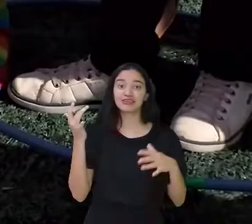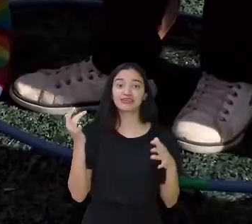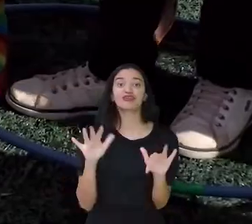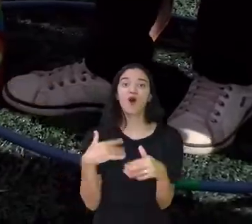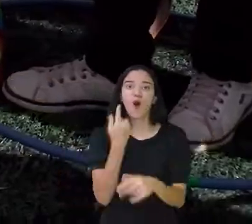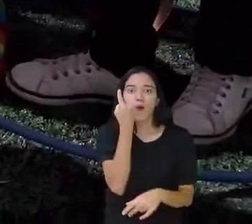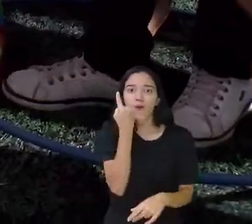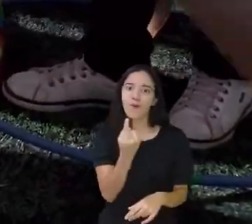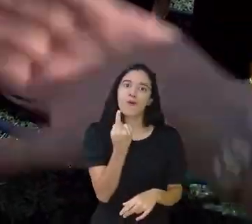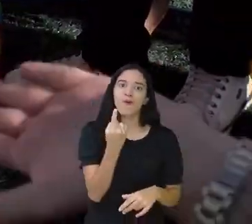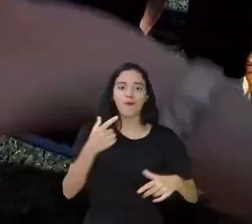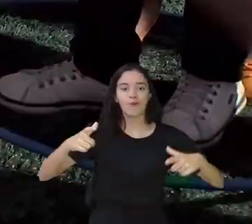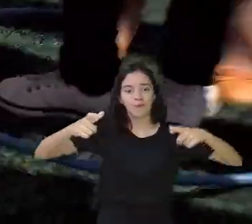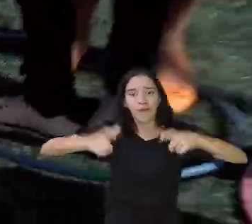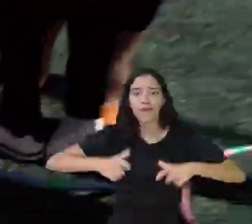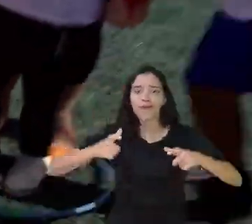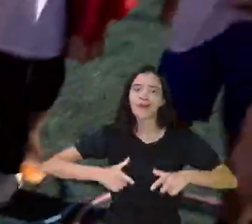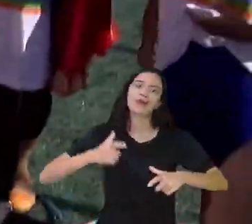bambolê.